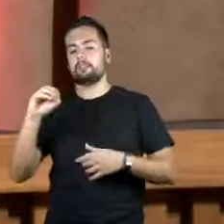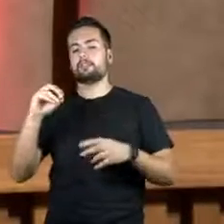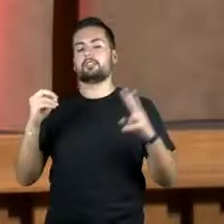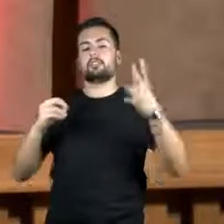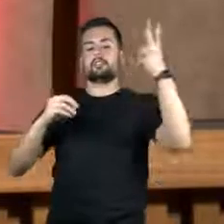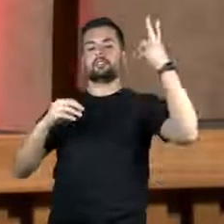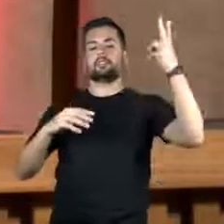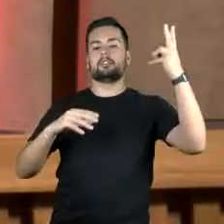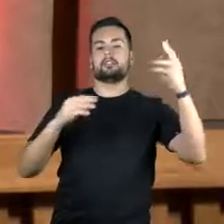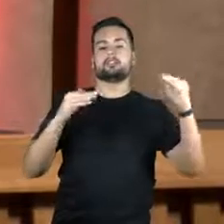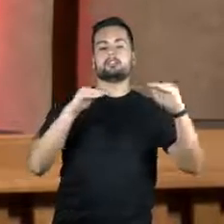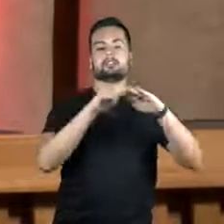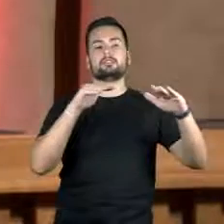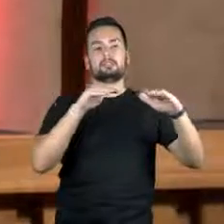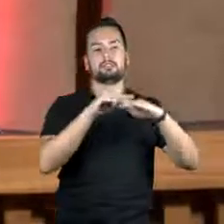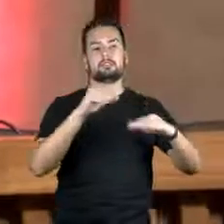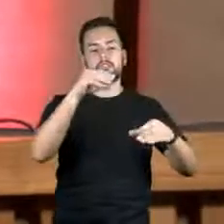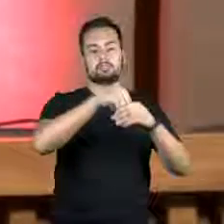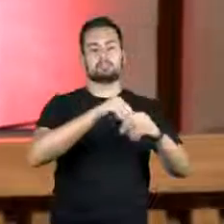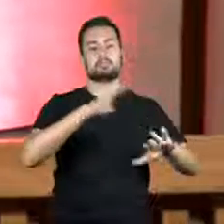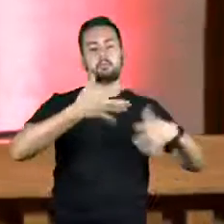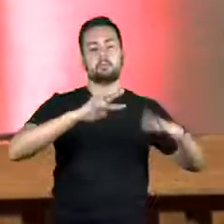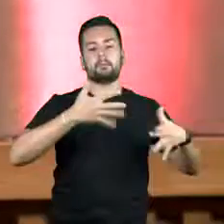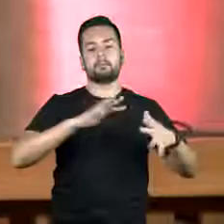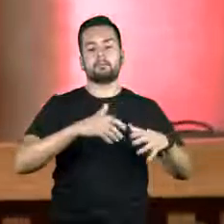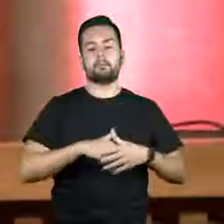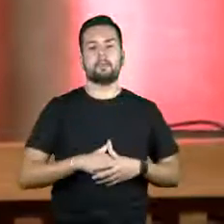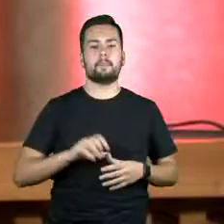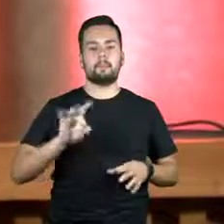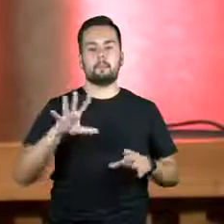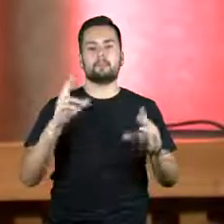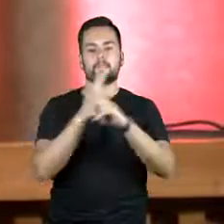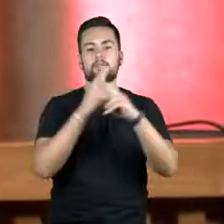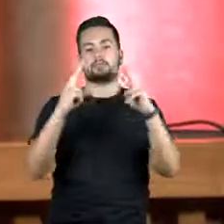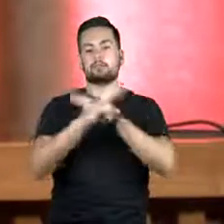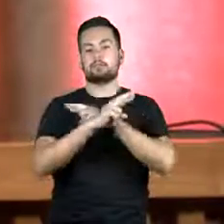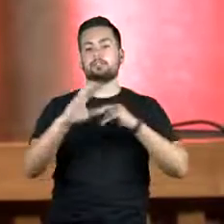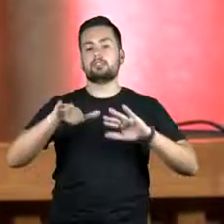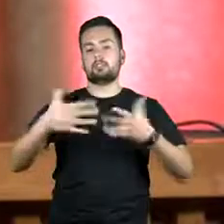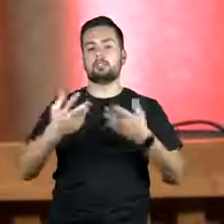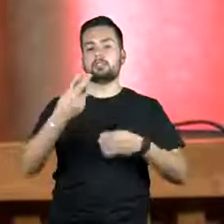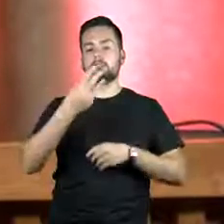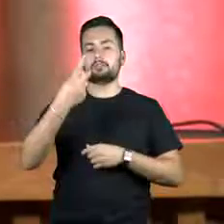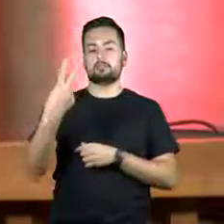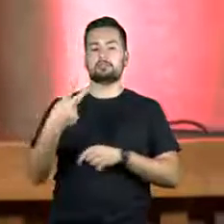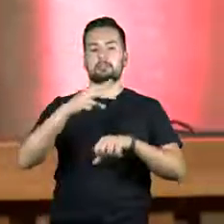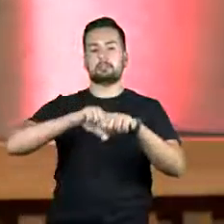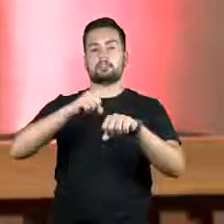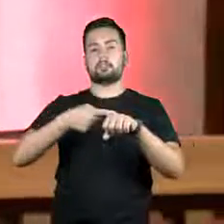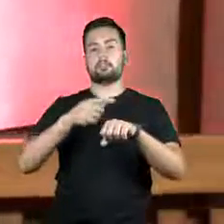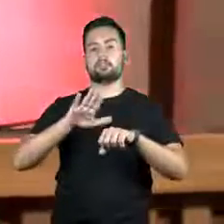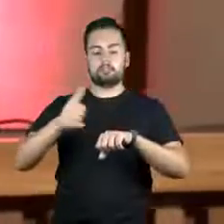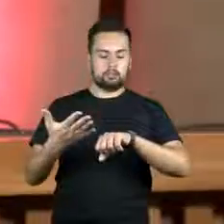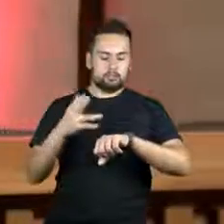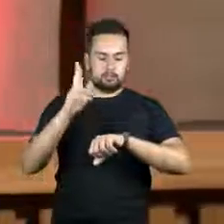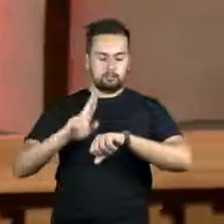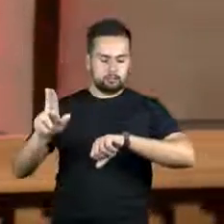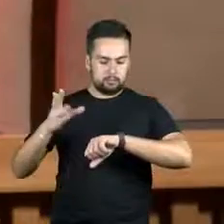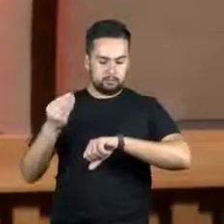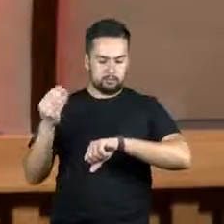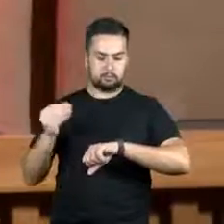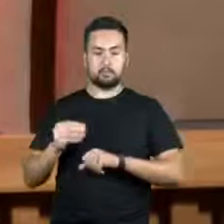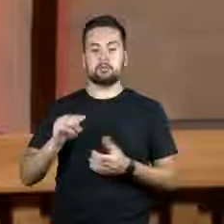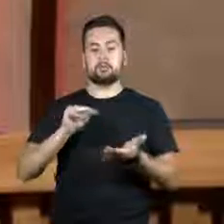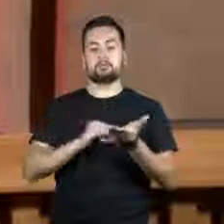do atrito interno que ela vai ter mais ou menos, né? Fazendo uma correlação? Sei lá, 32 graus. Tá? Então, muito é utilizado esse tipo